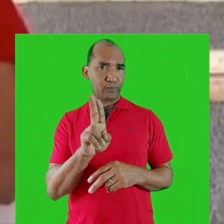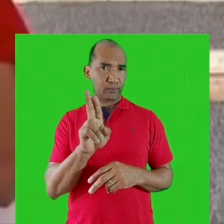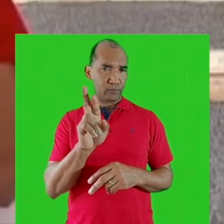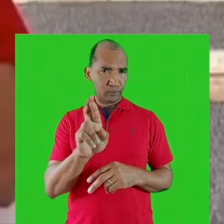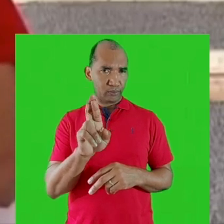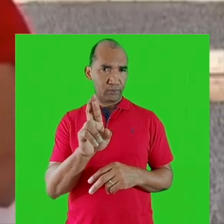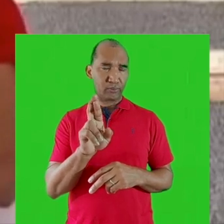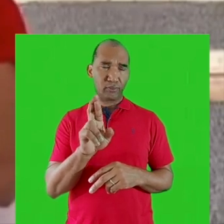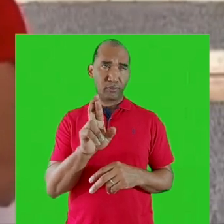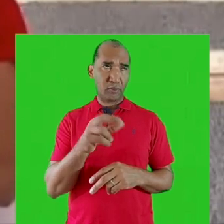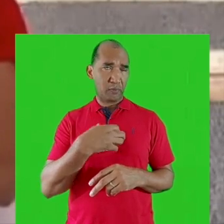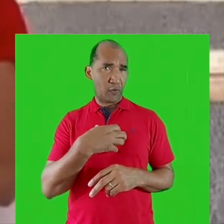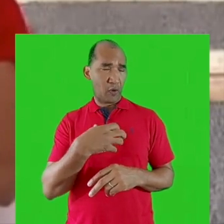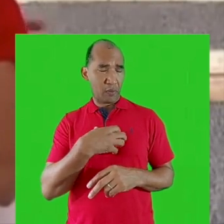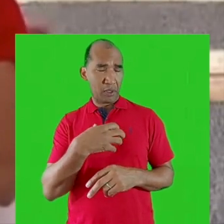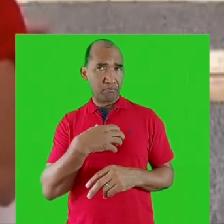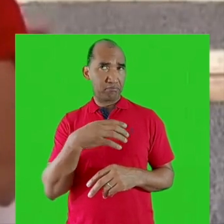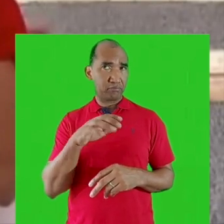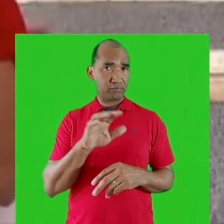essa